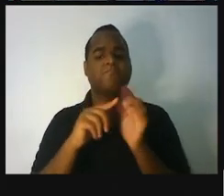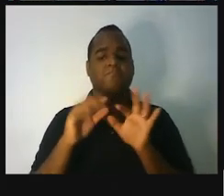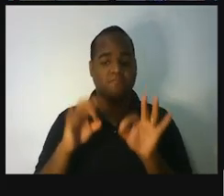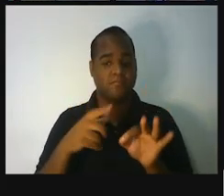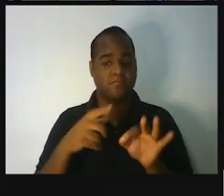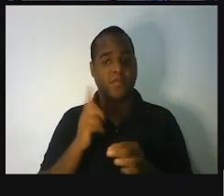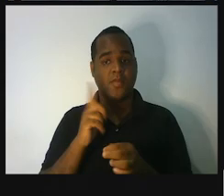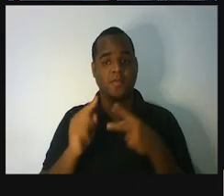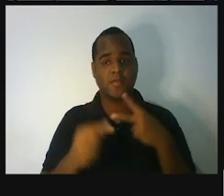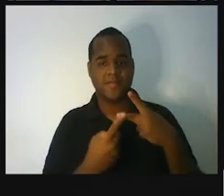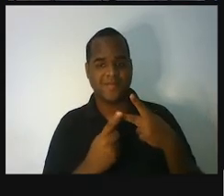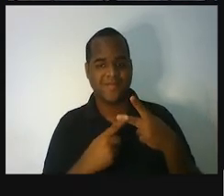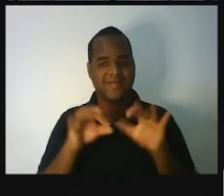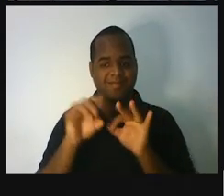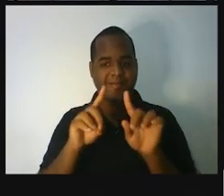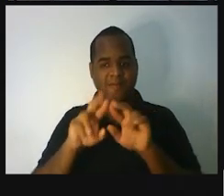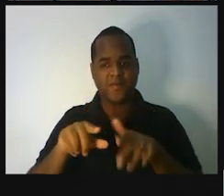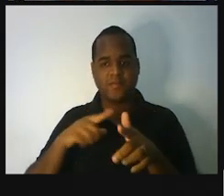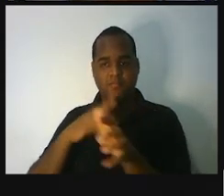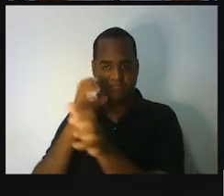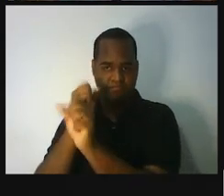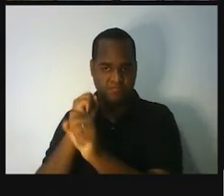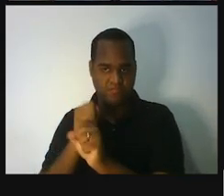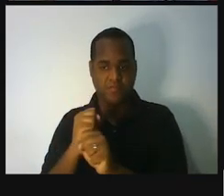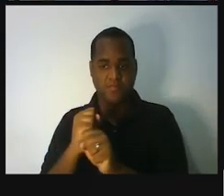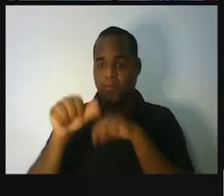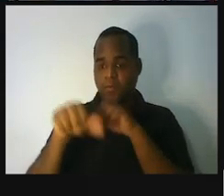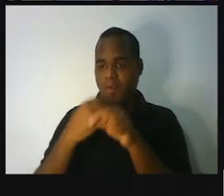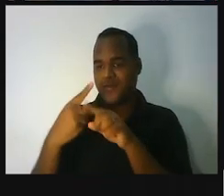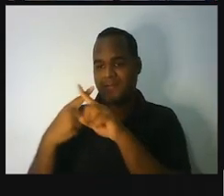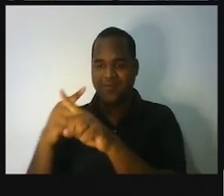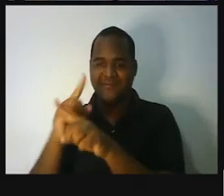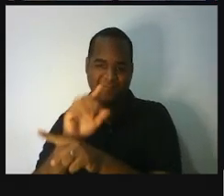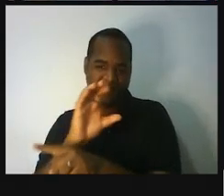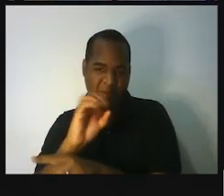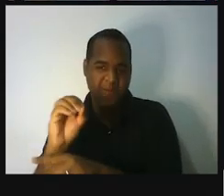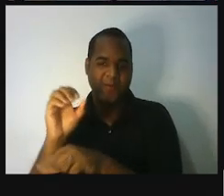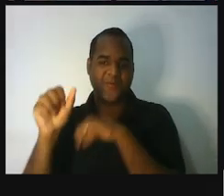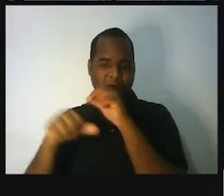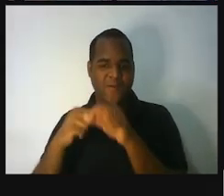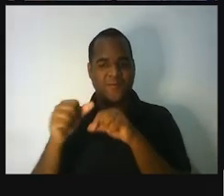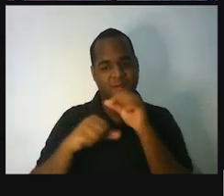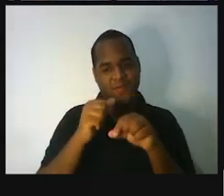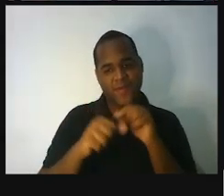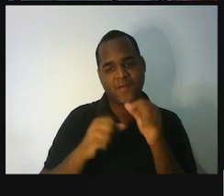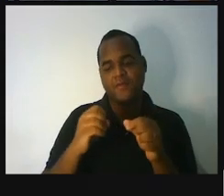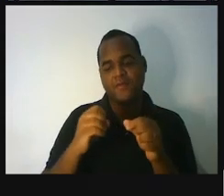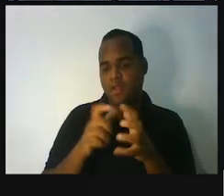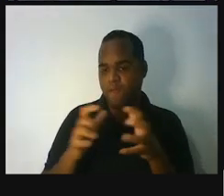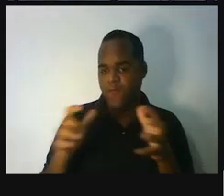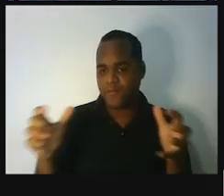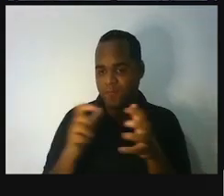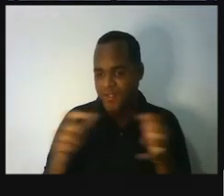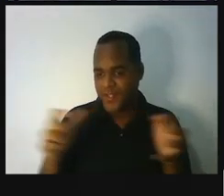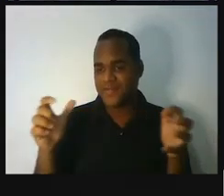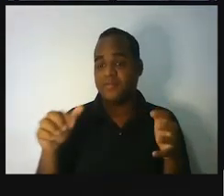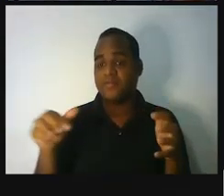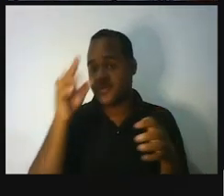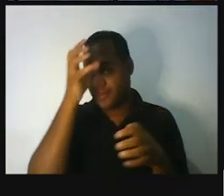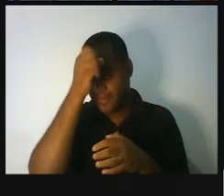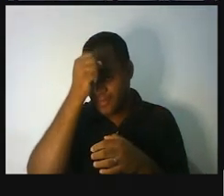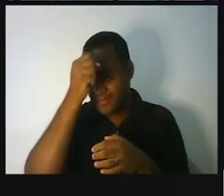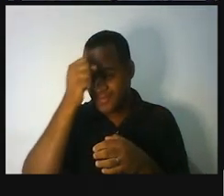gente resolveu uma situação aí que envolveu transformar as unidades de medida de volume, que é uma coisa que a gente já vem